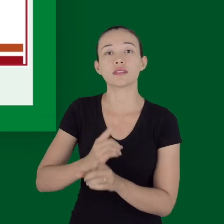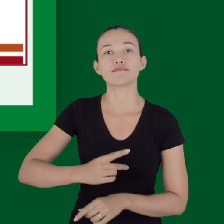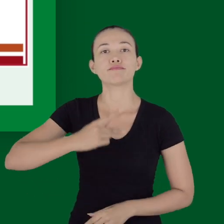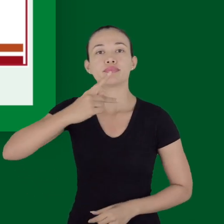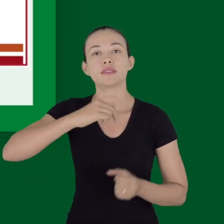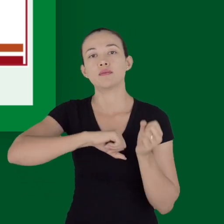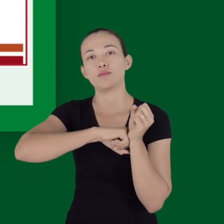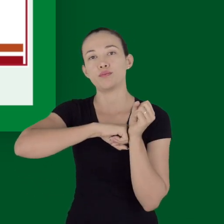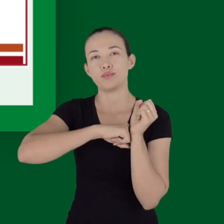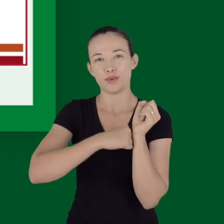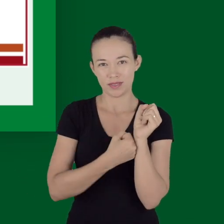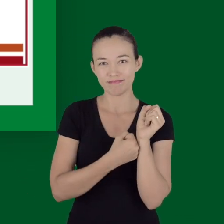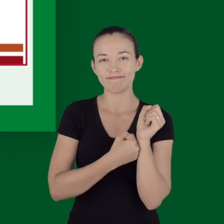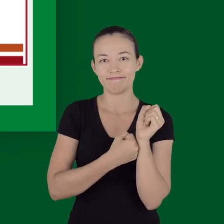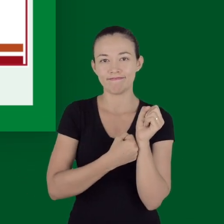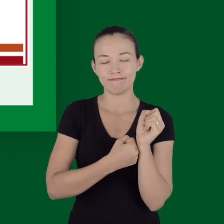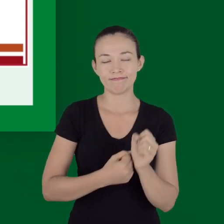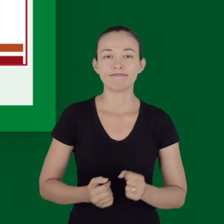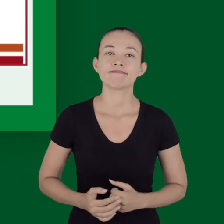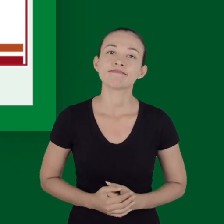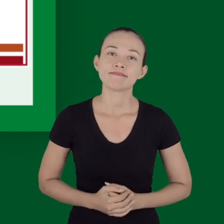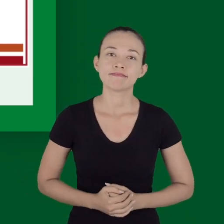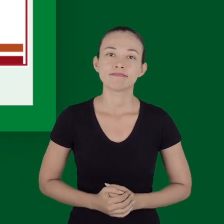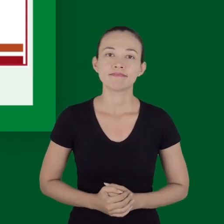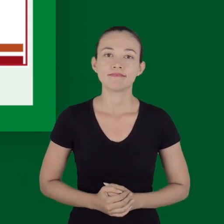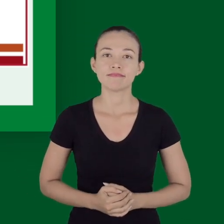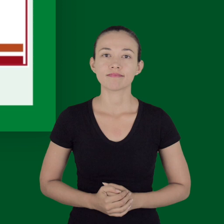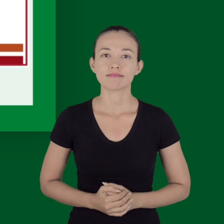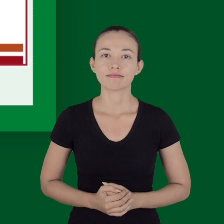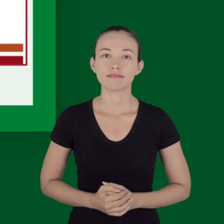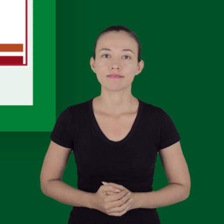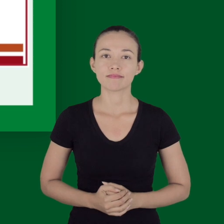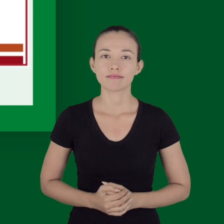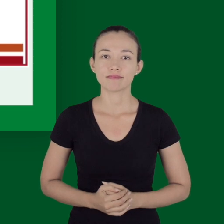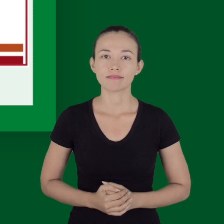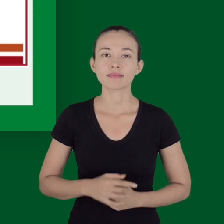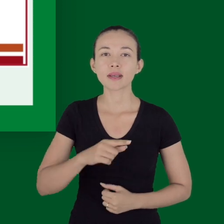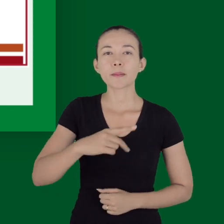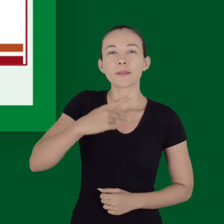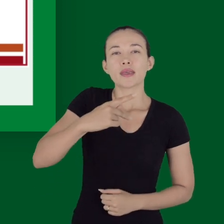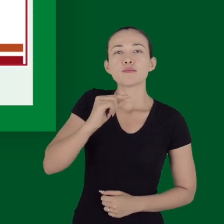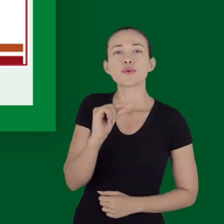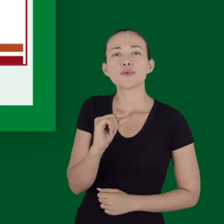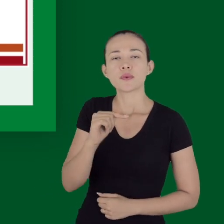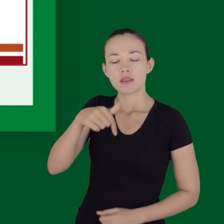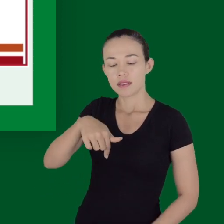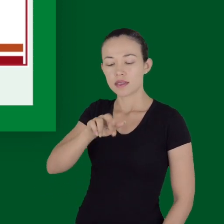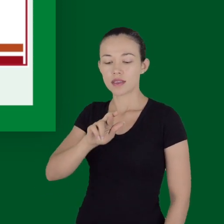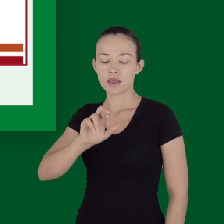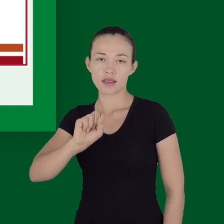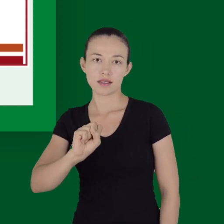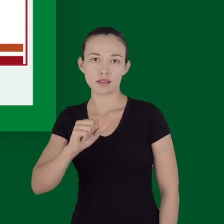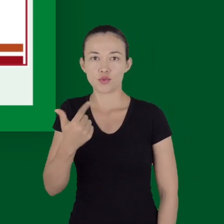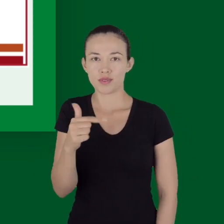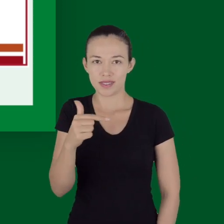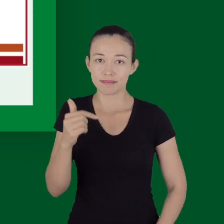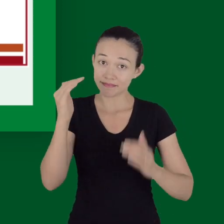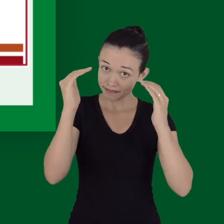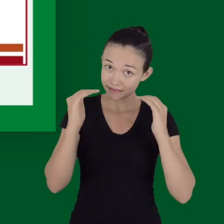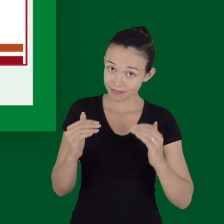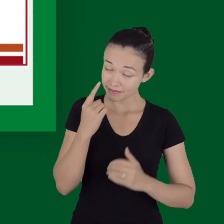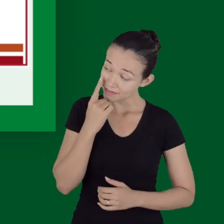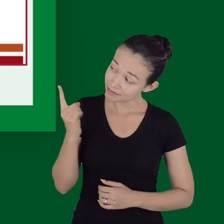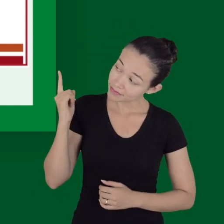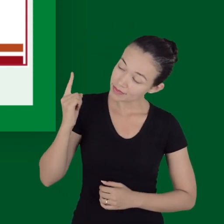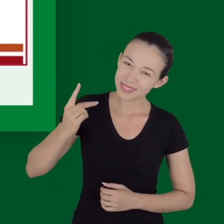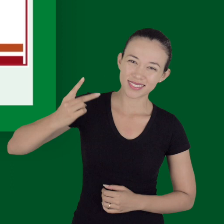a gente encontrar uma P bloqueada, ou seja, uma ondinha pequenininha, que é a onda P, sem QRS. O